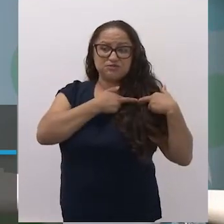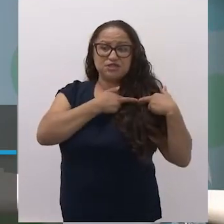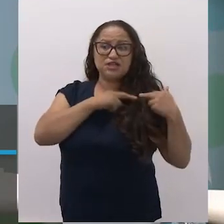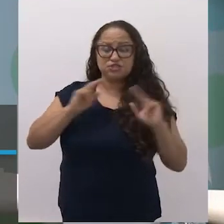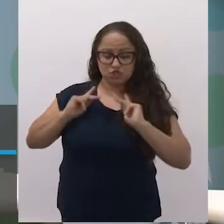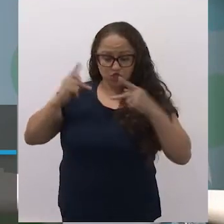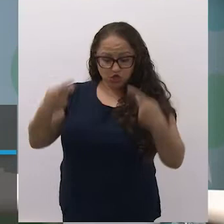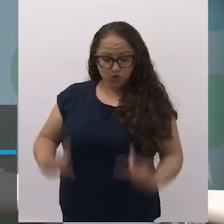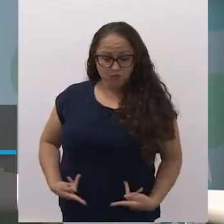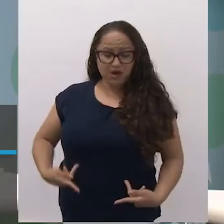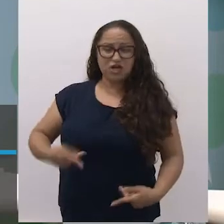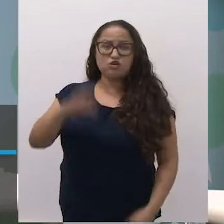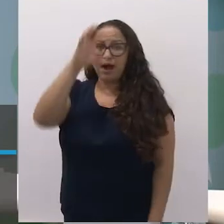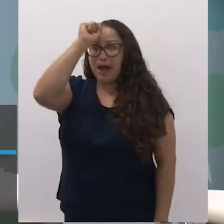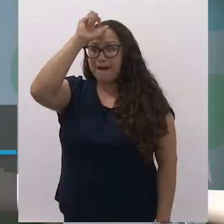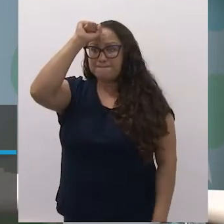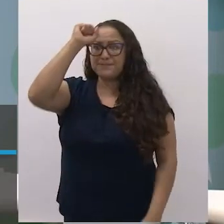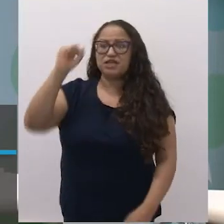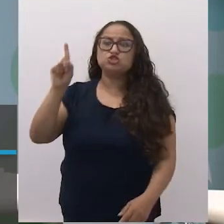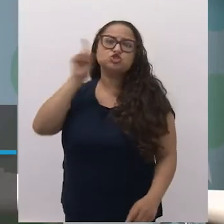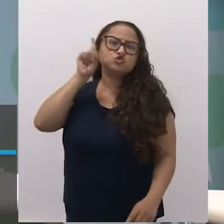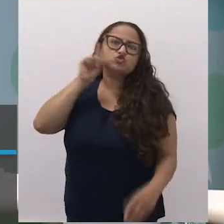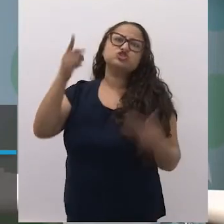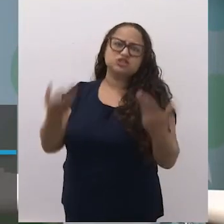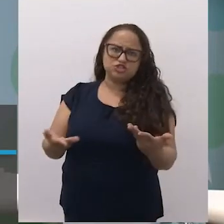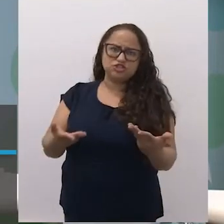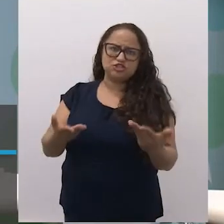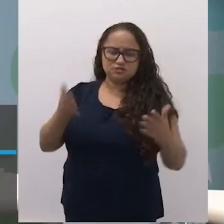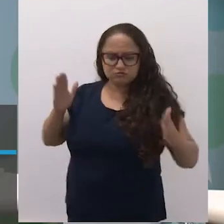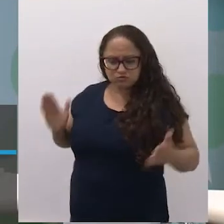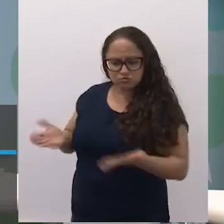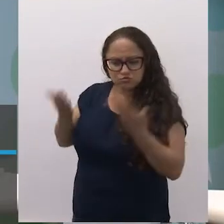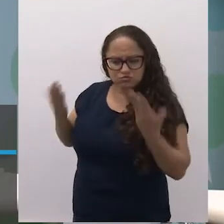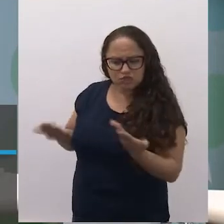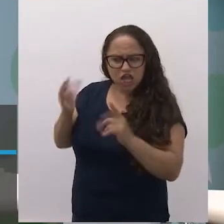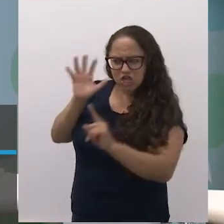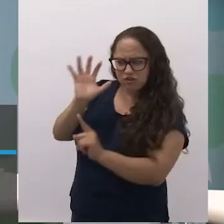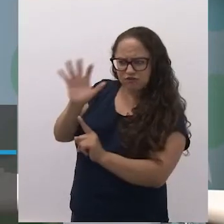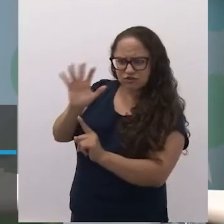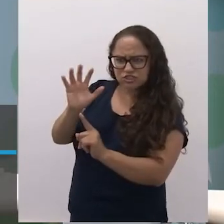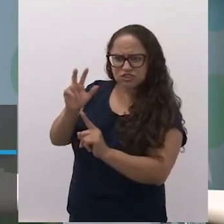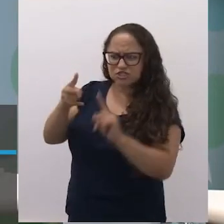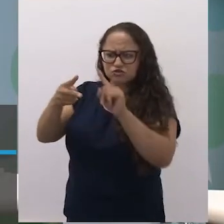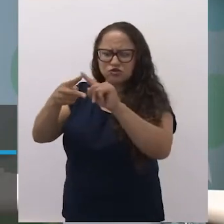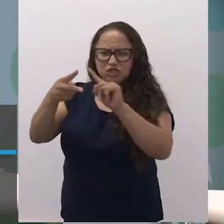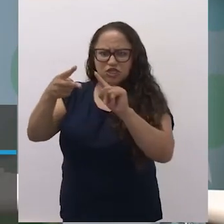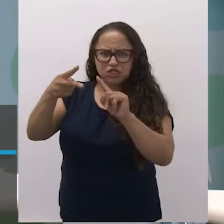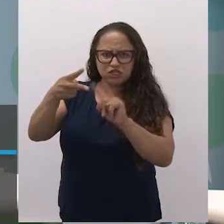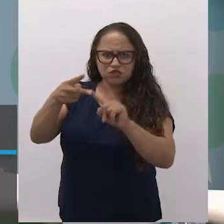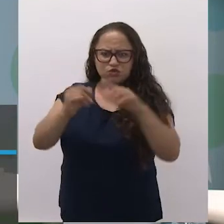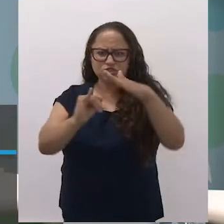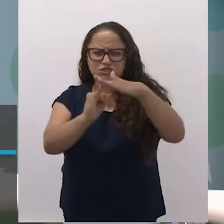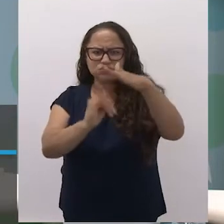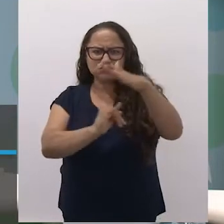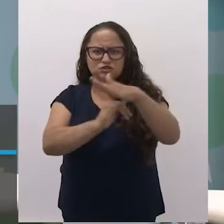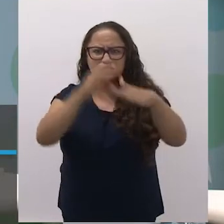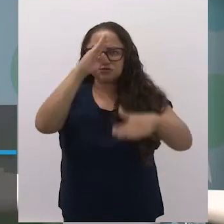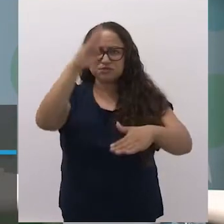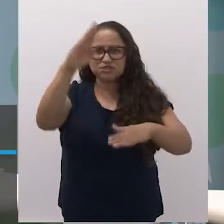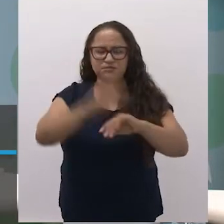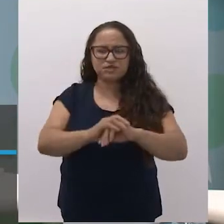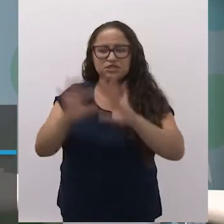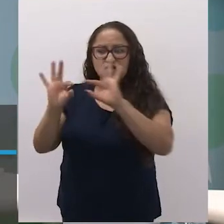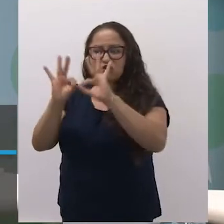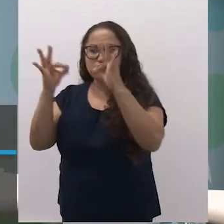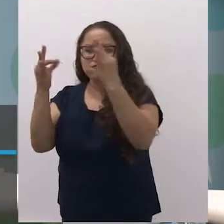humano aprende ao longo da vida, ele é incentivado, sobretudo, em duas instituições principais, que é a família